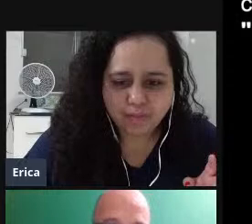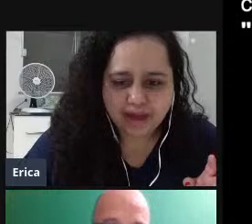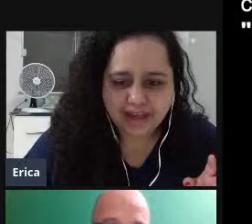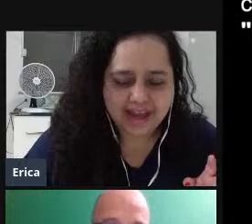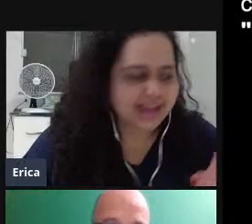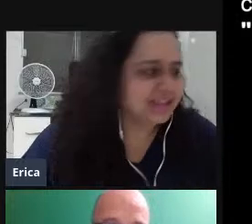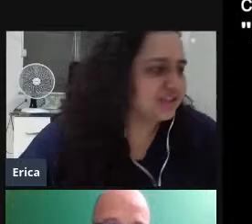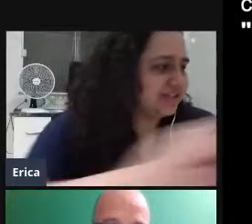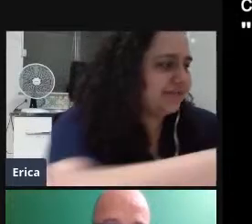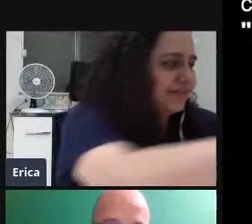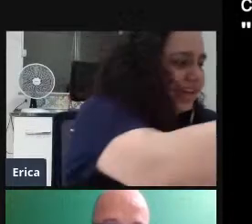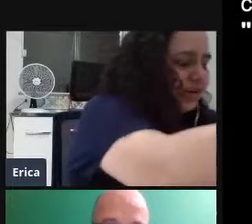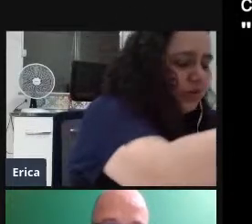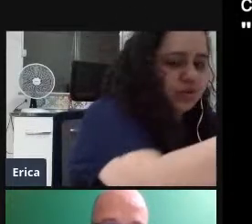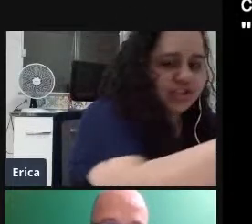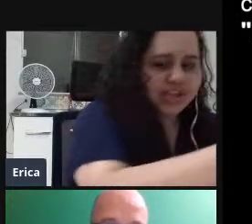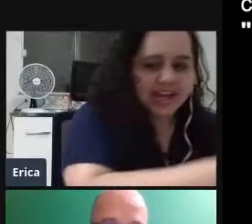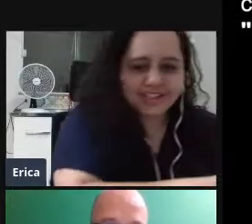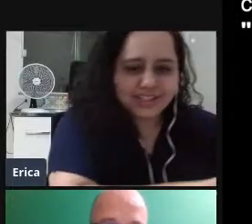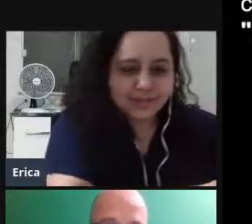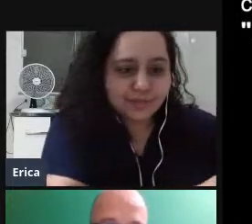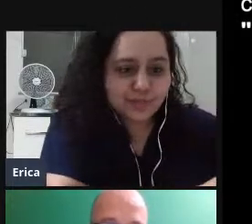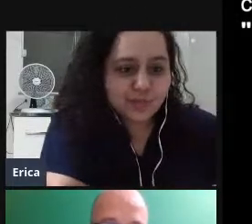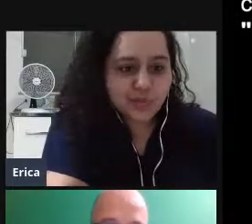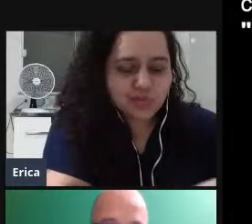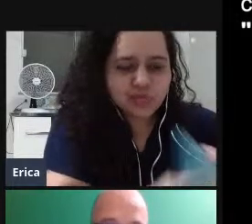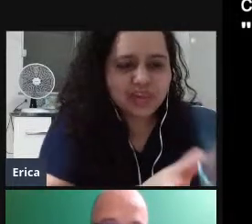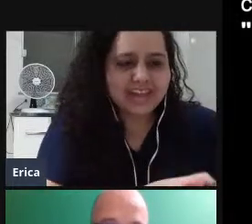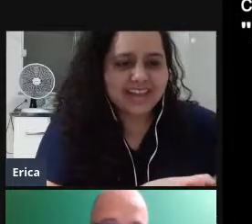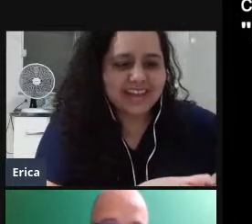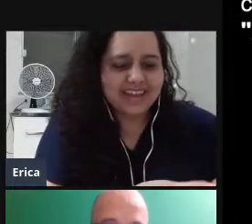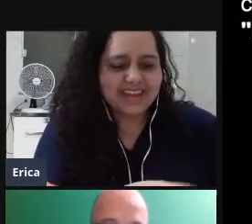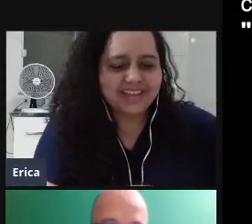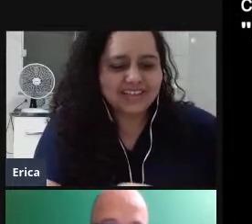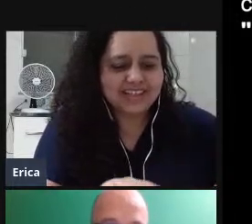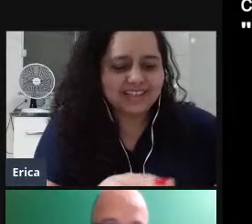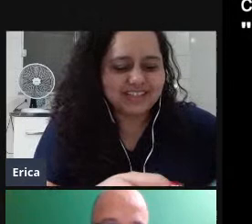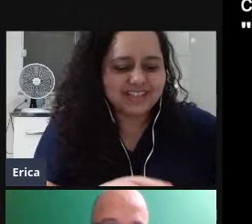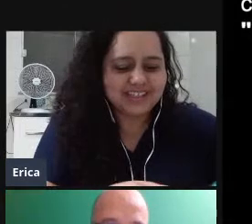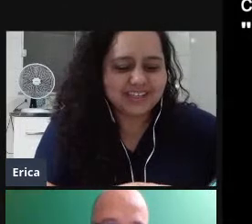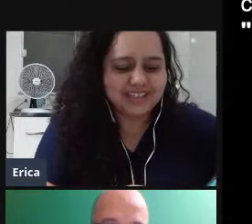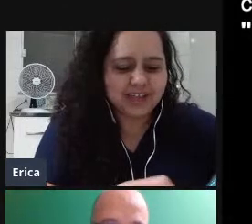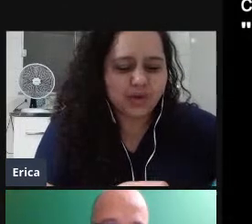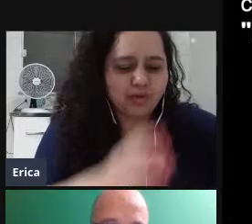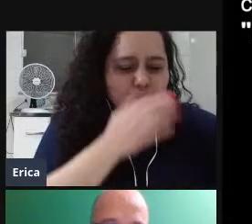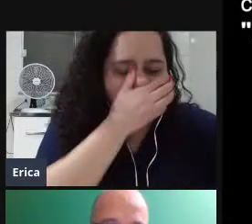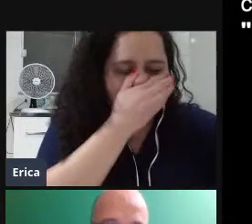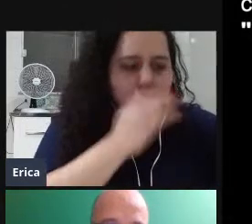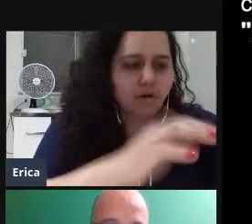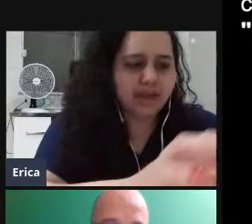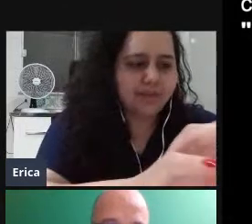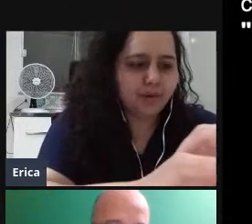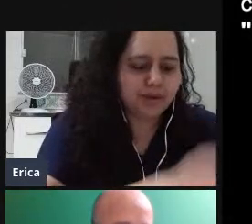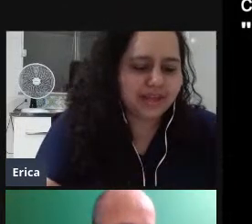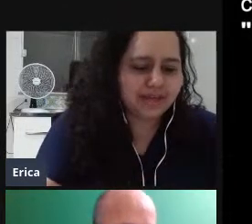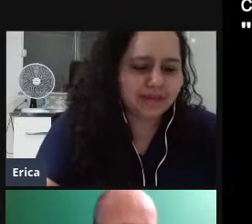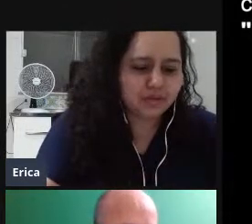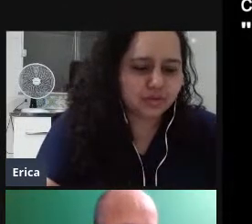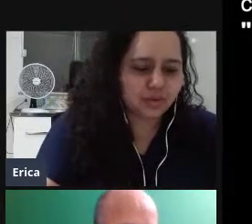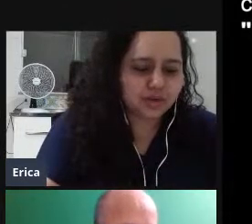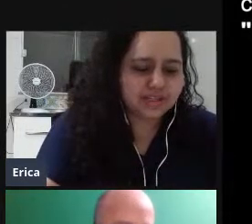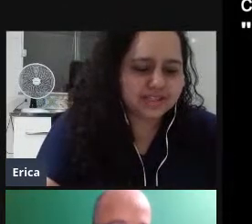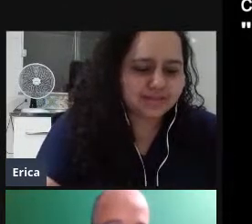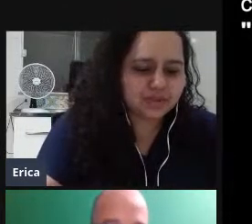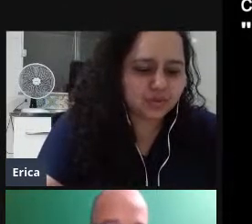Eu vou parar de ver o chat e eu vou, qualquer